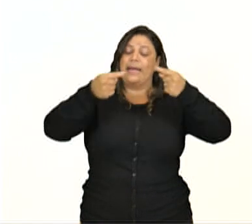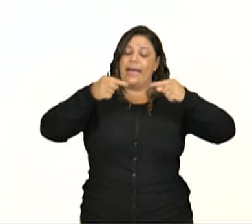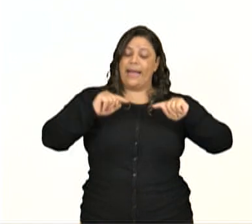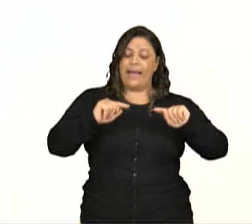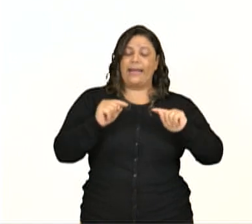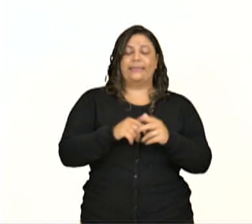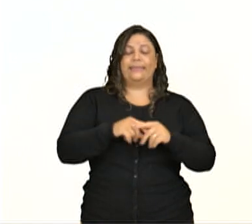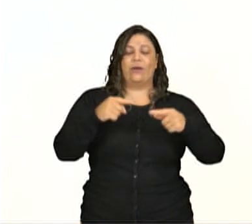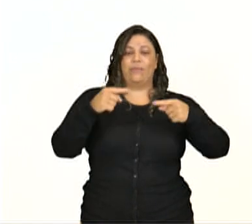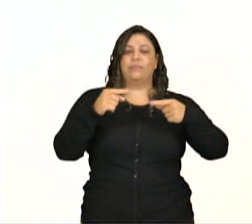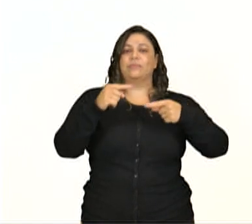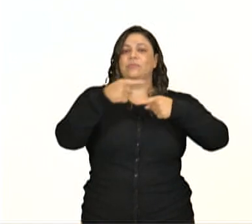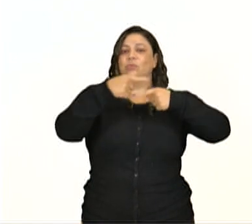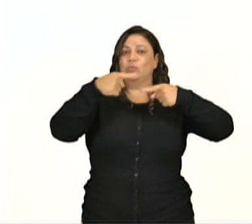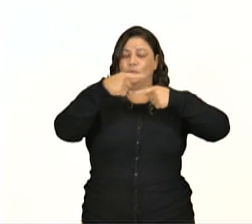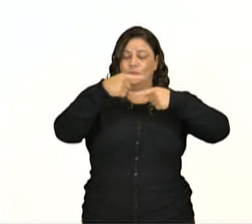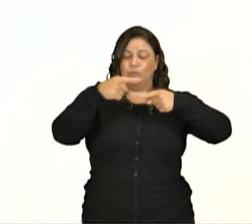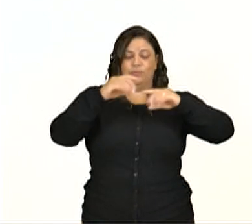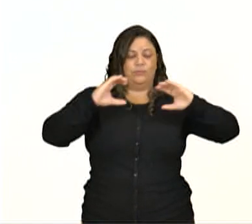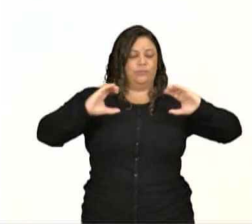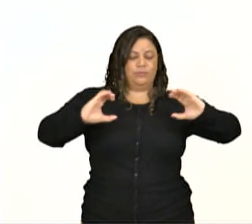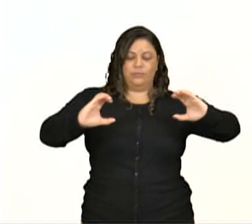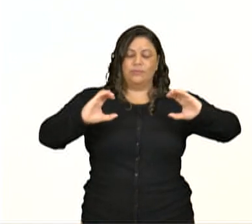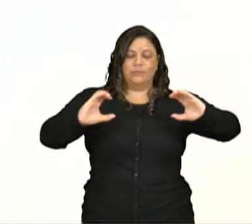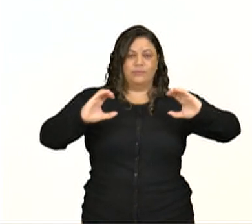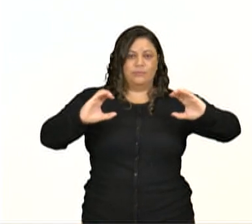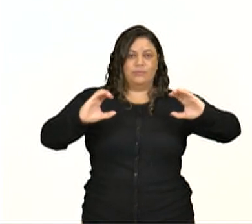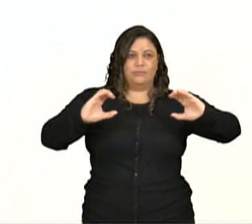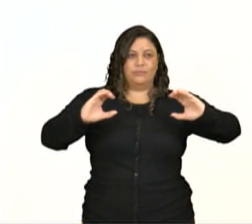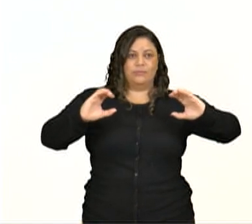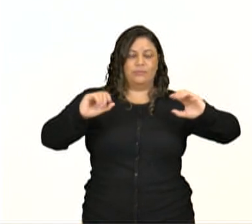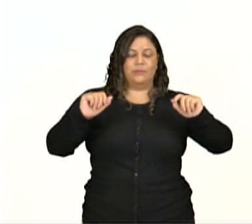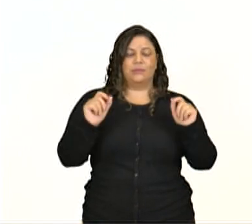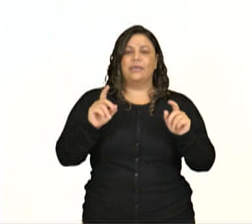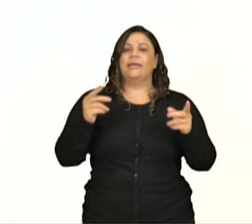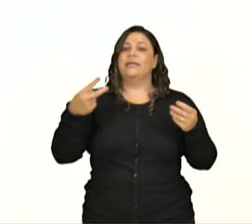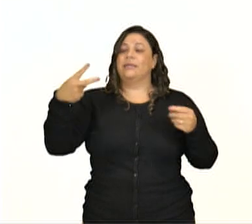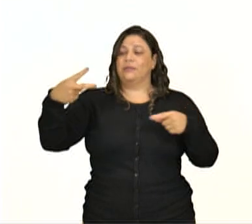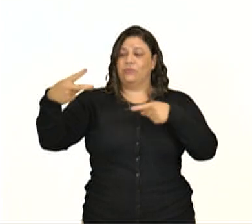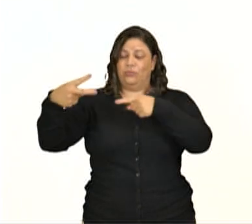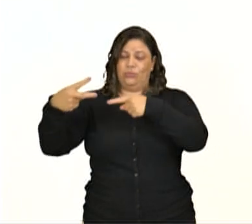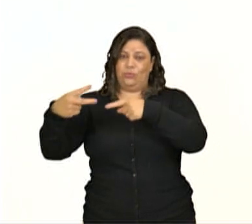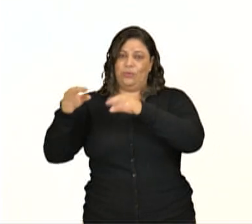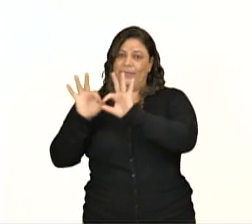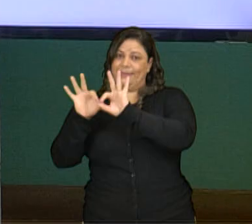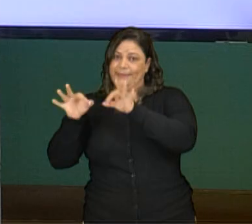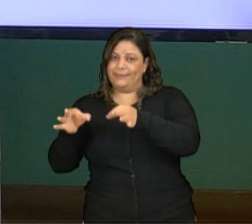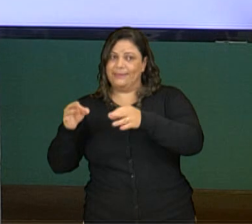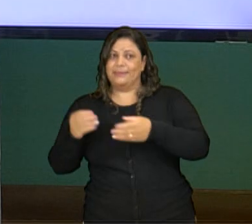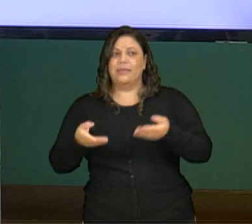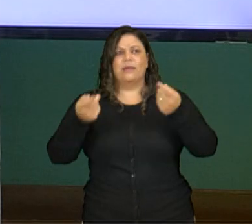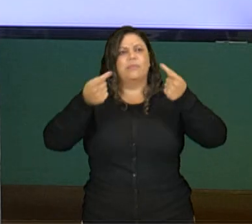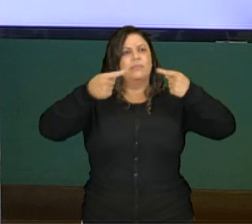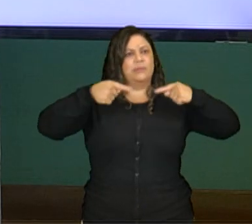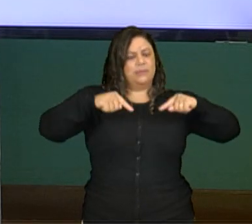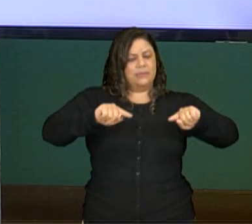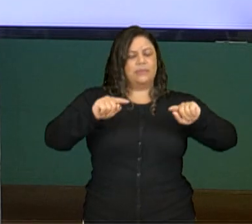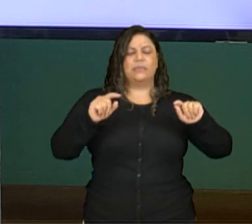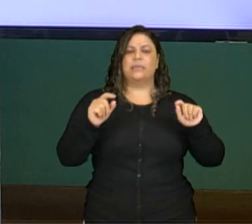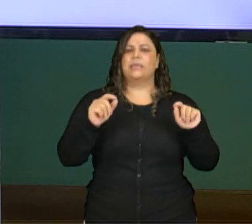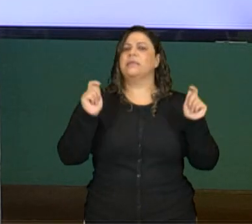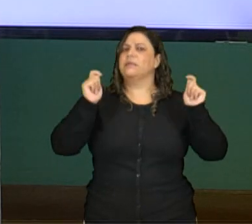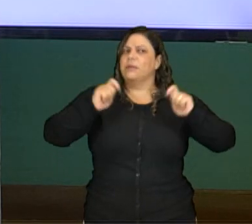2 carbonos, entre aqui esses 2 carbonos e 2 ligações simples. E também ele tem a possibilidade de fazer uma